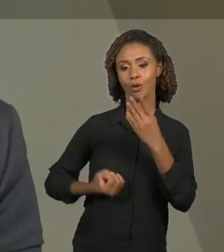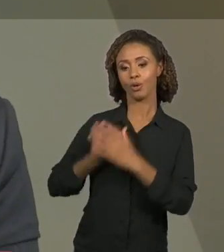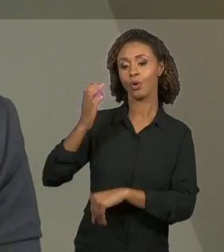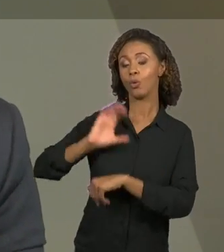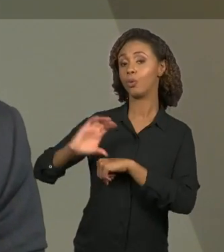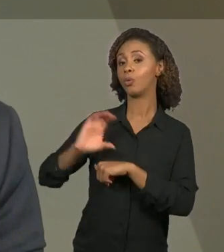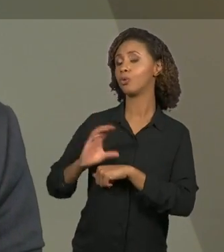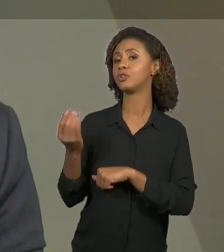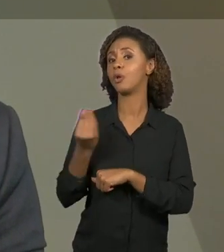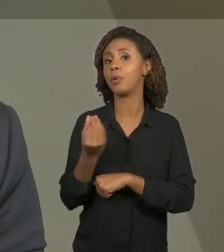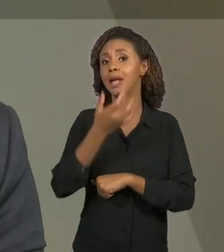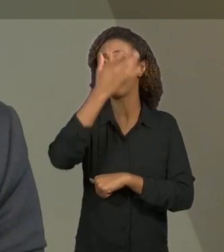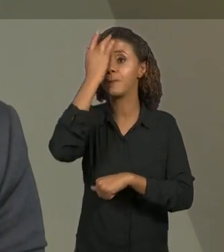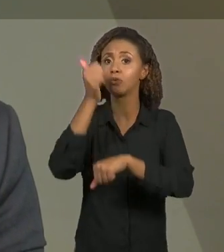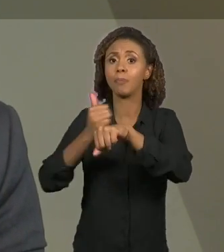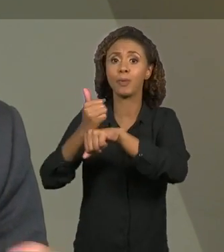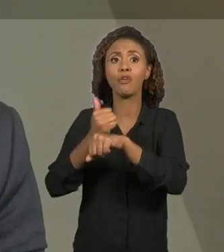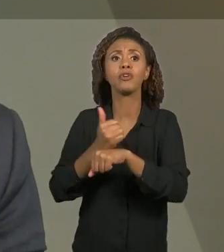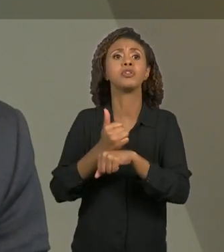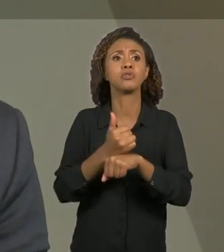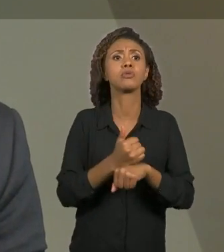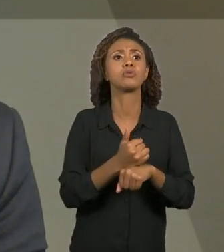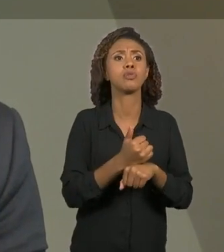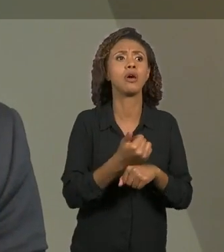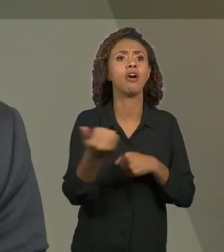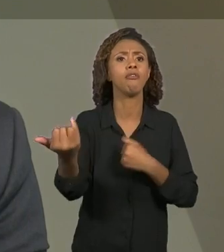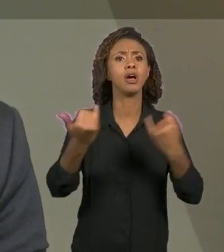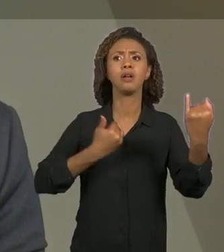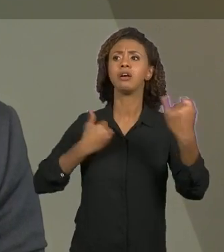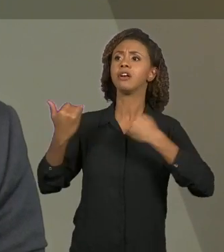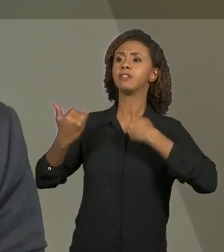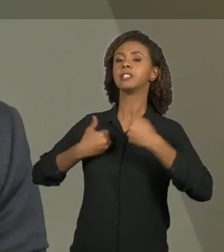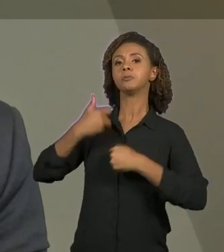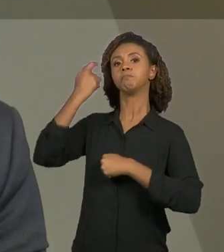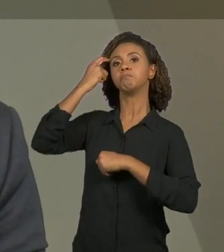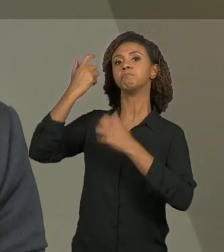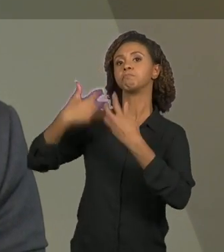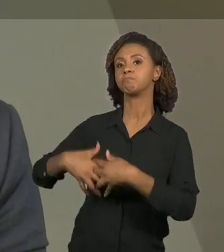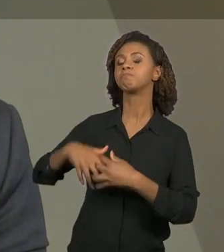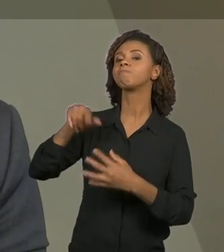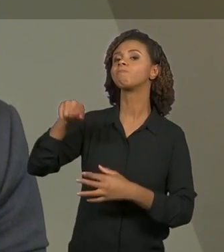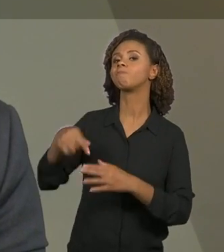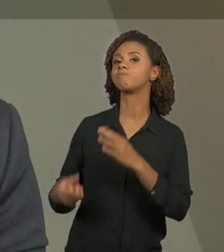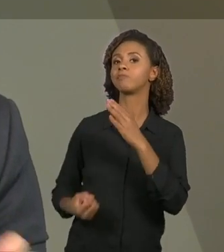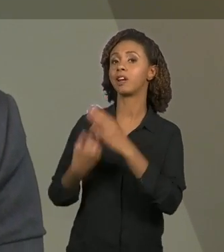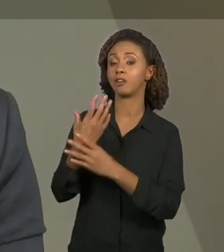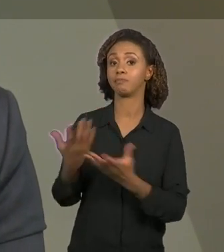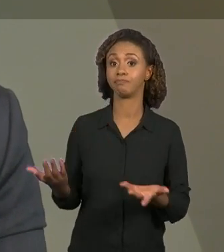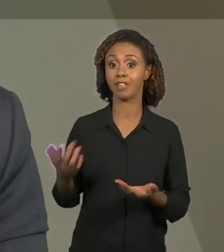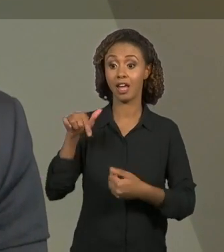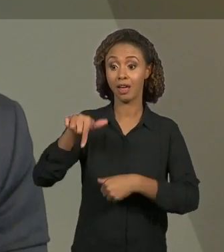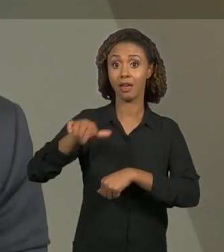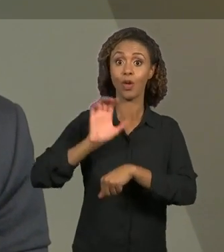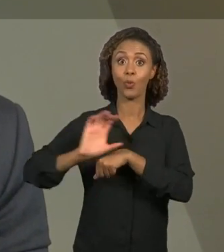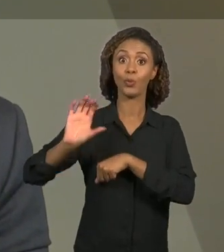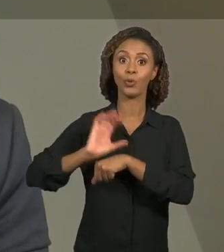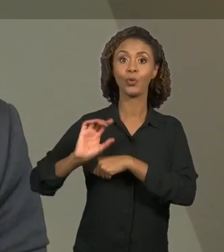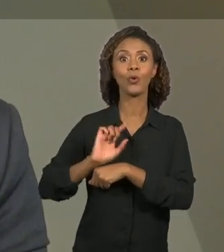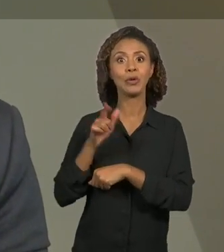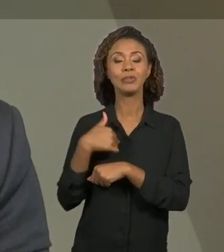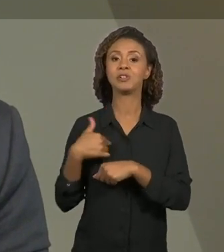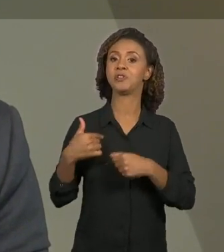disputado e mandar diretamente proporcional à expectativa em cima do curso é muito grande a motivação dos